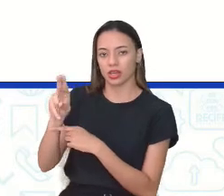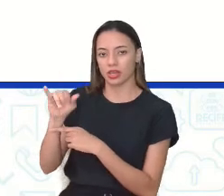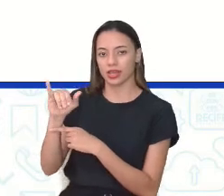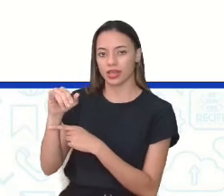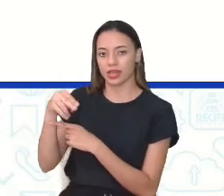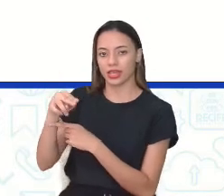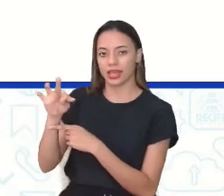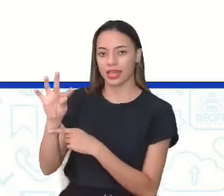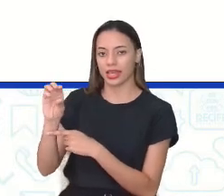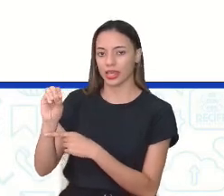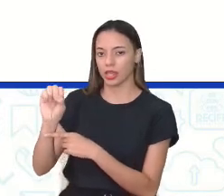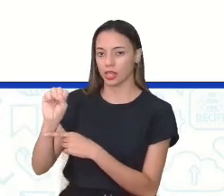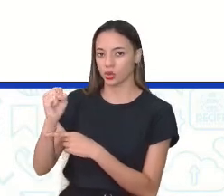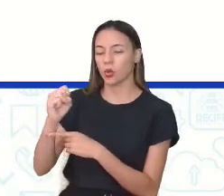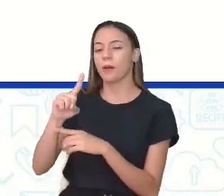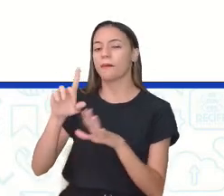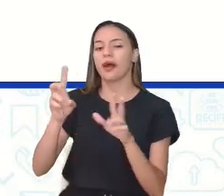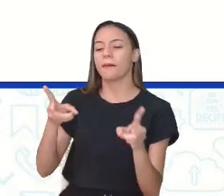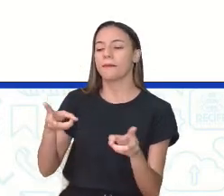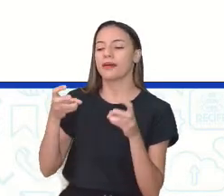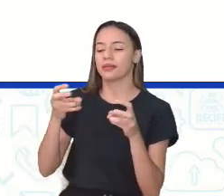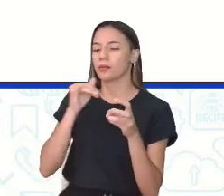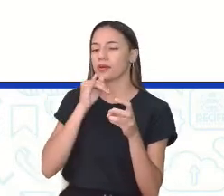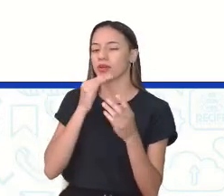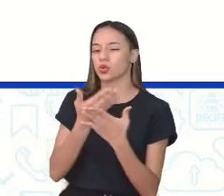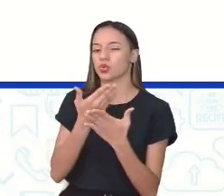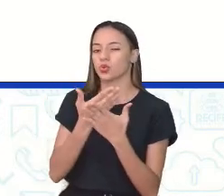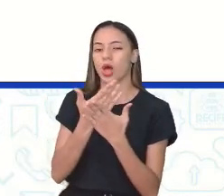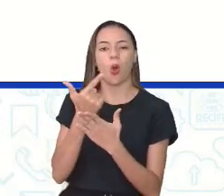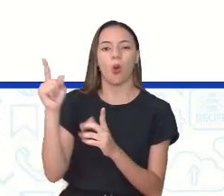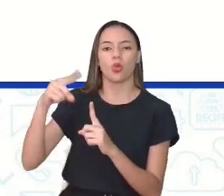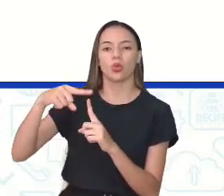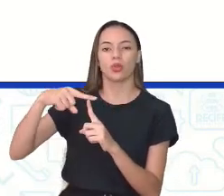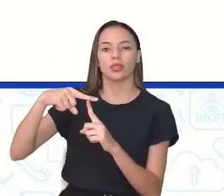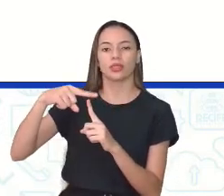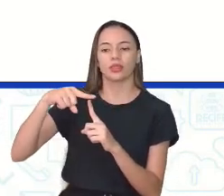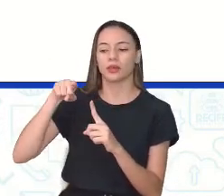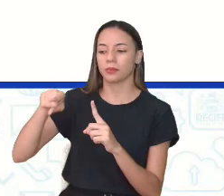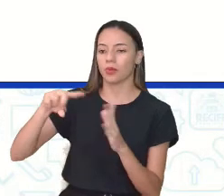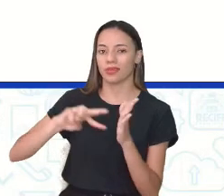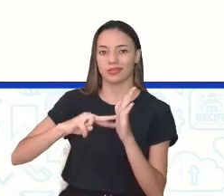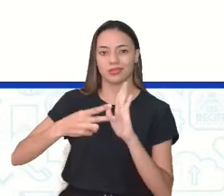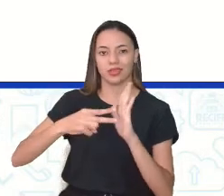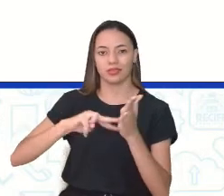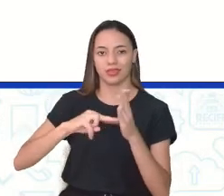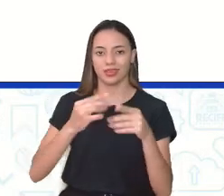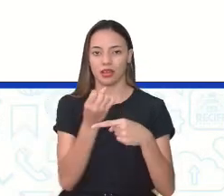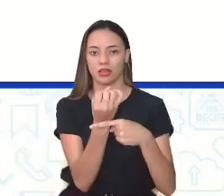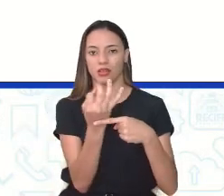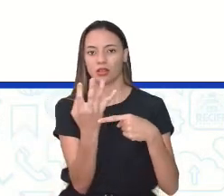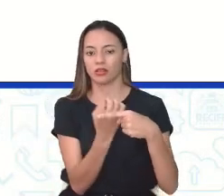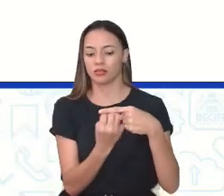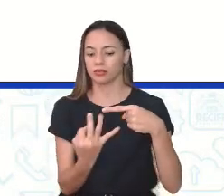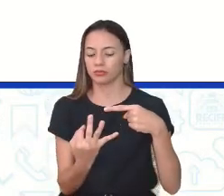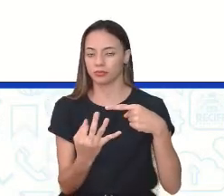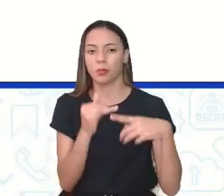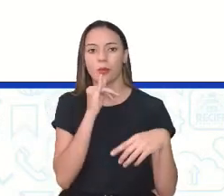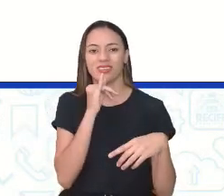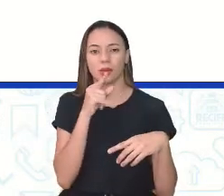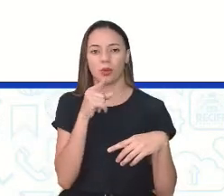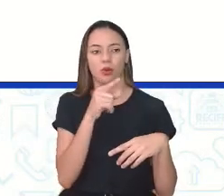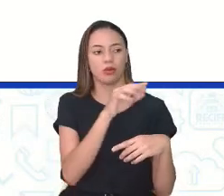perceber que quando a gente estiver estudando outro tipo de aplicação, outro tipo de significado das frações, ao invés de